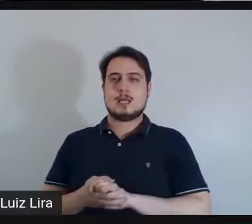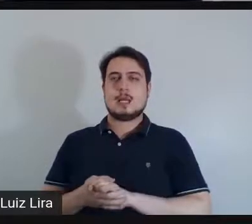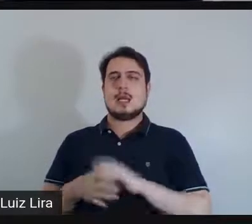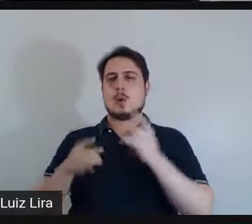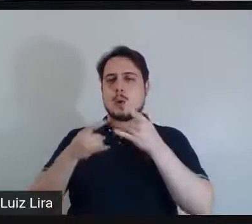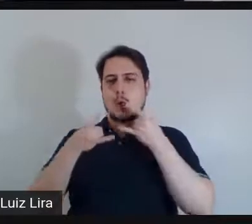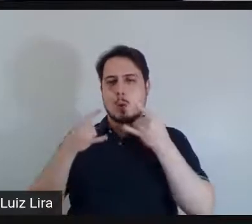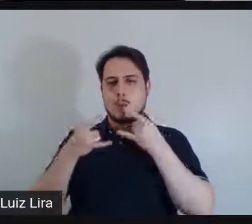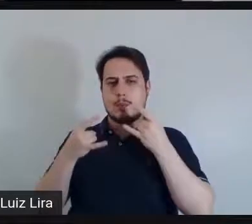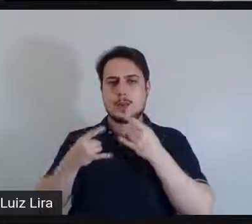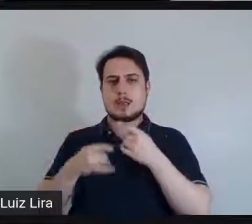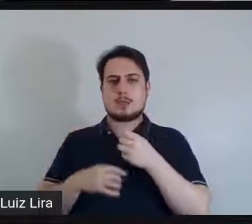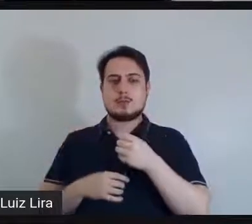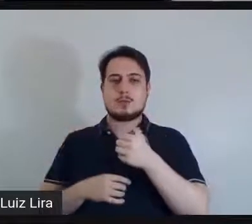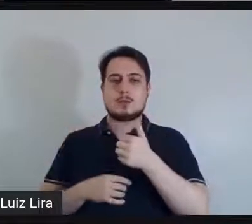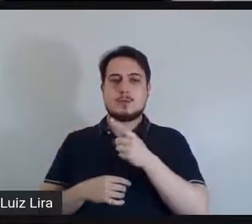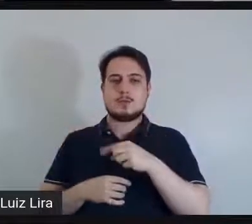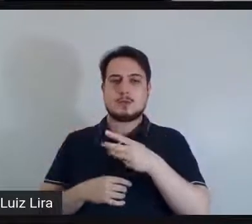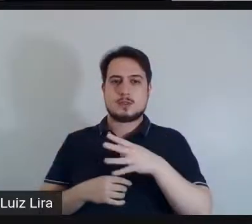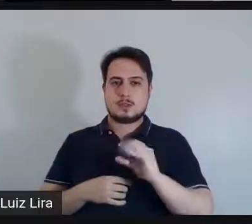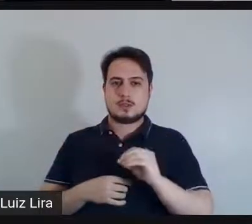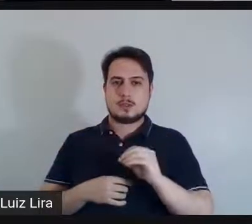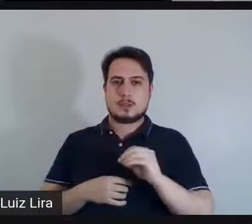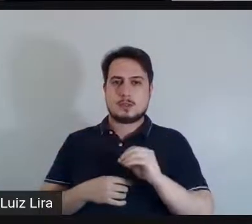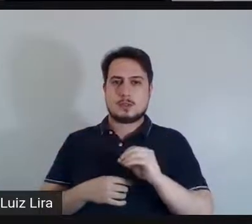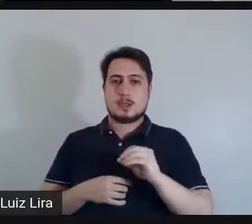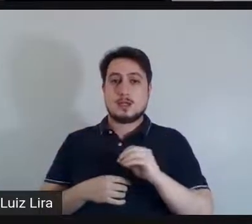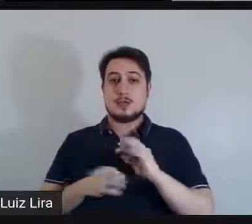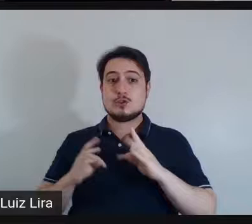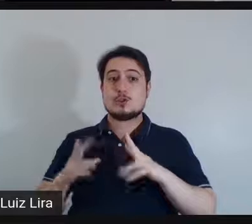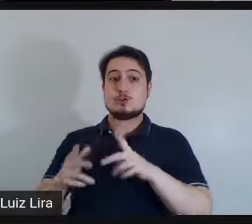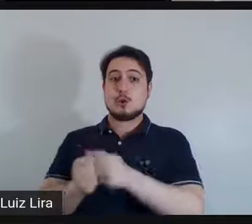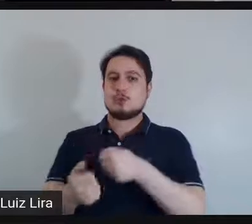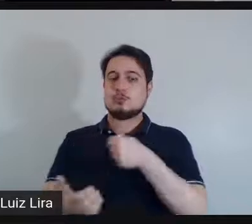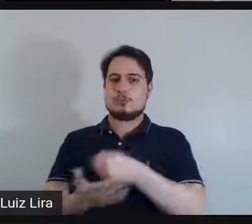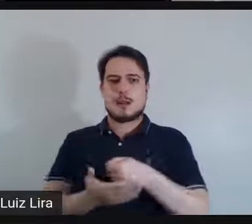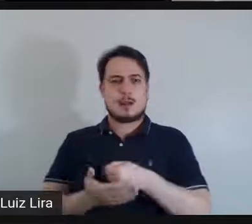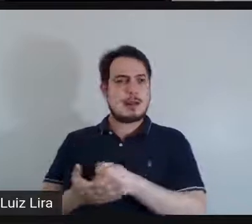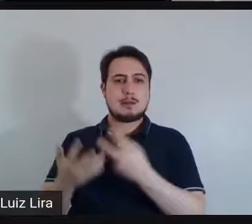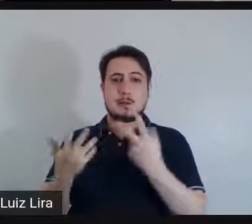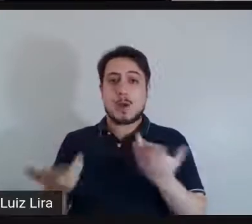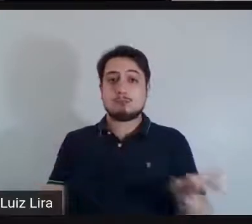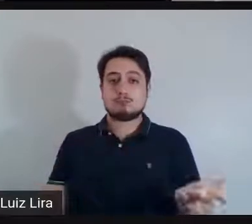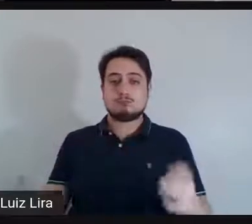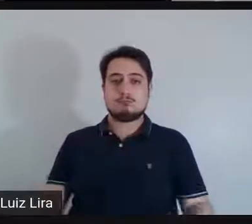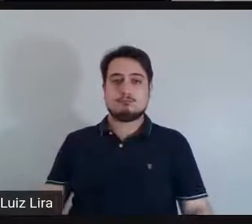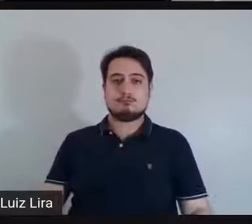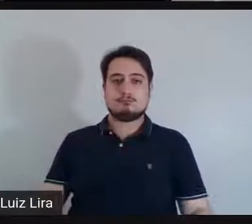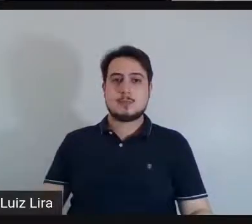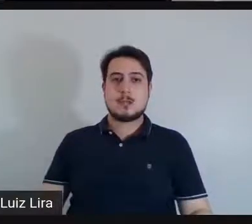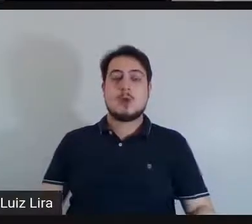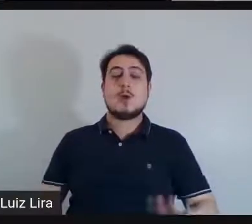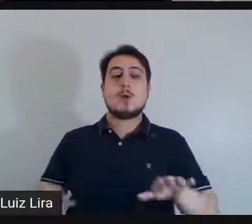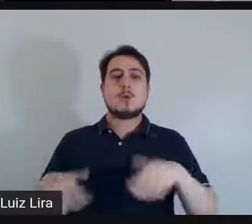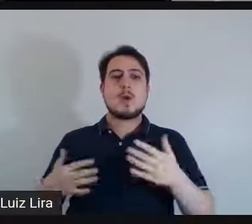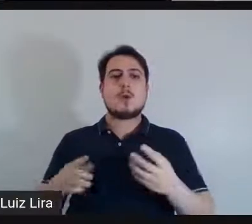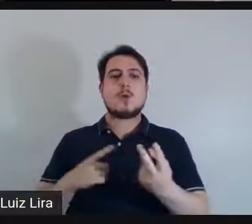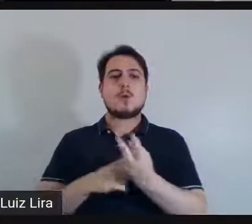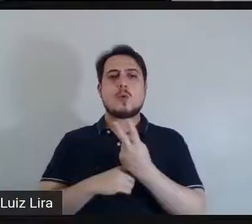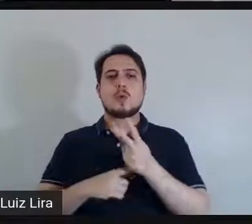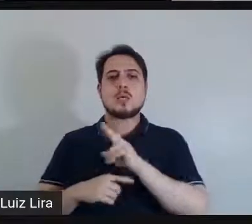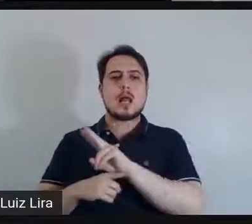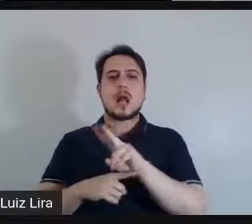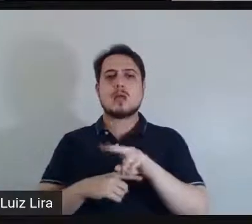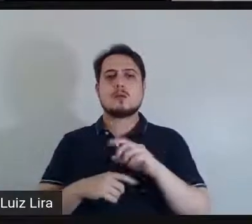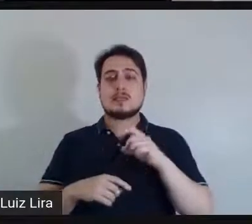1,30? É o preço que está todo mundo comprando, pagando 1,30? Então, o cuidado que eu deveria ter não é se eu